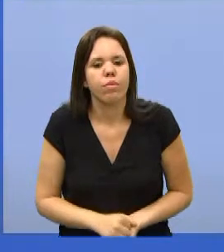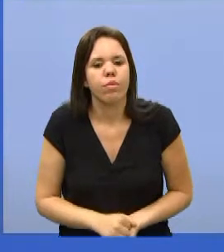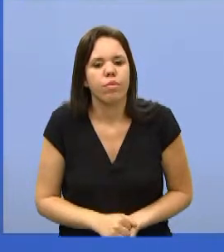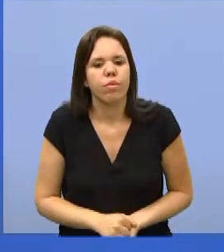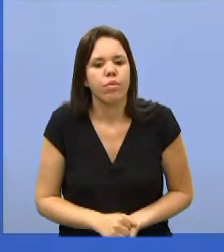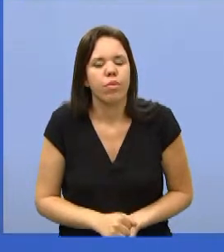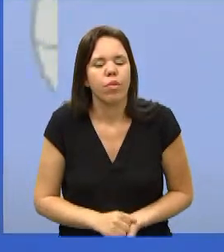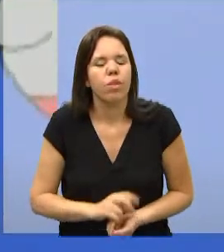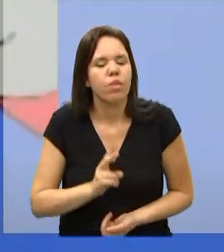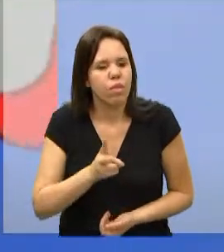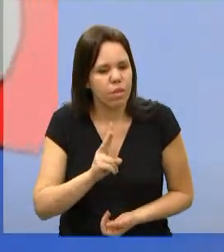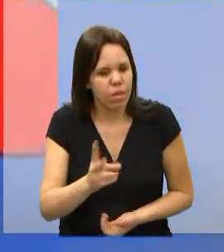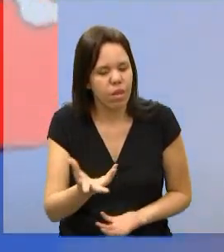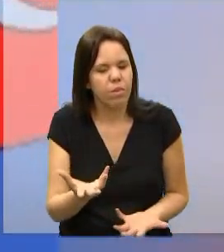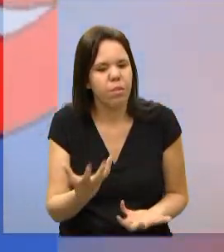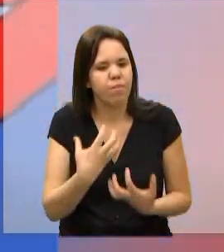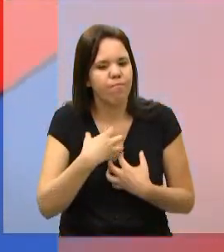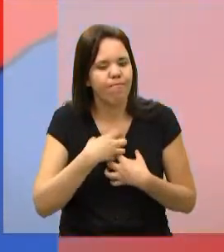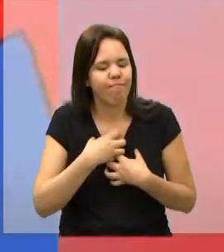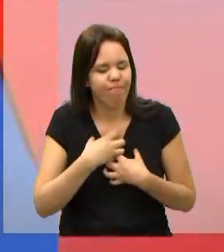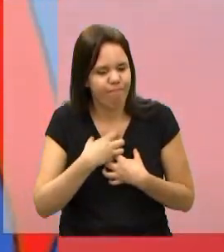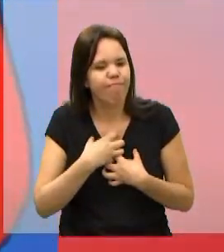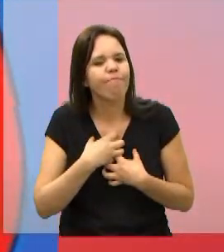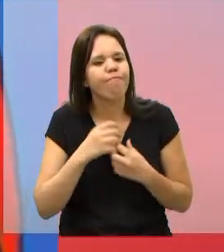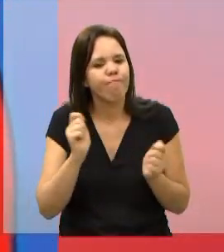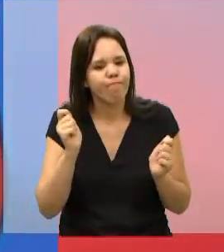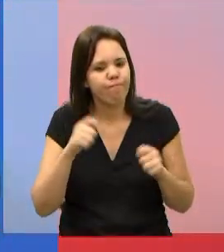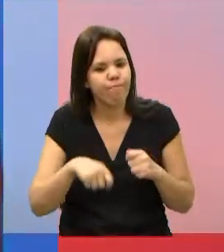o que eu sempre quis.